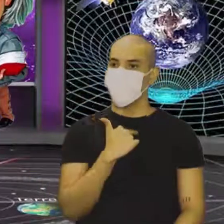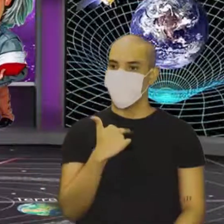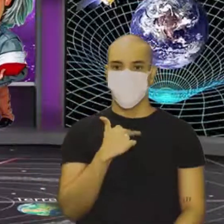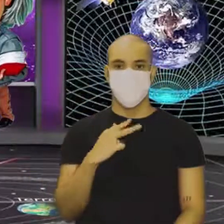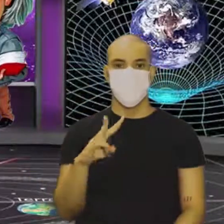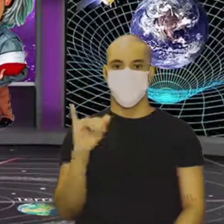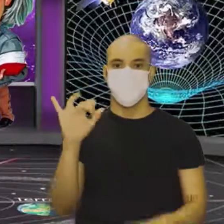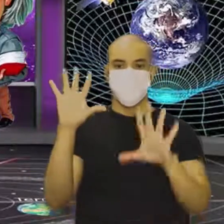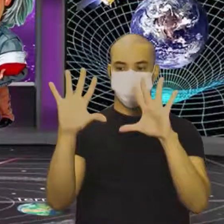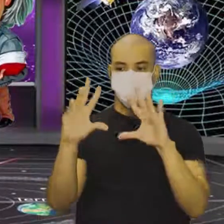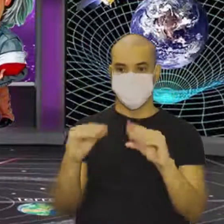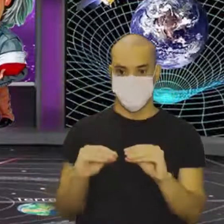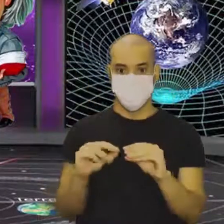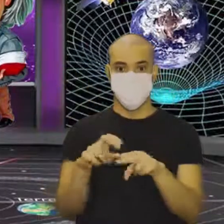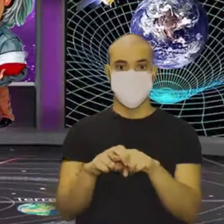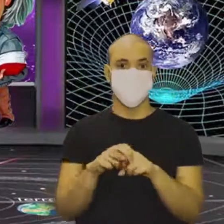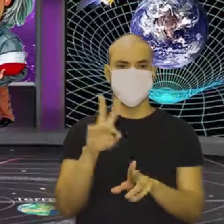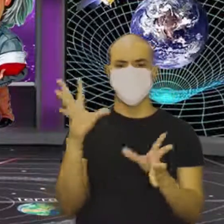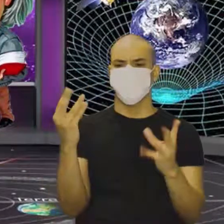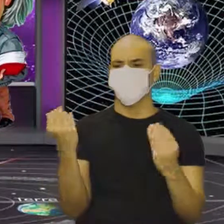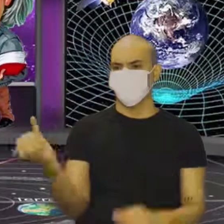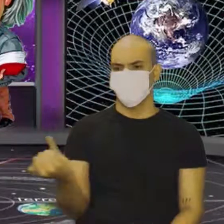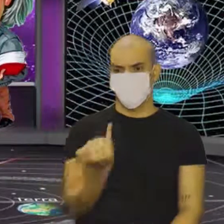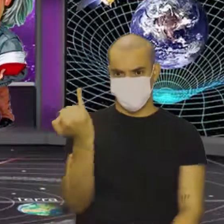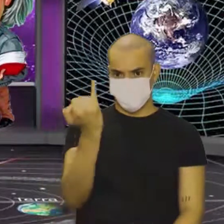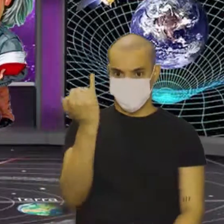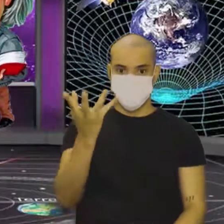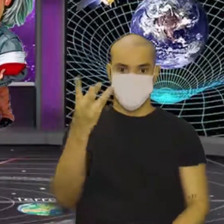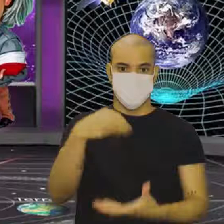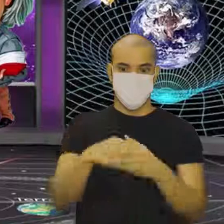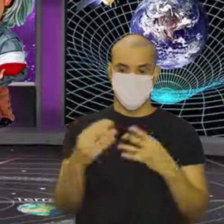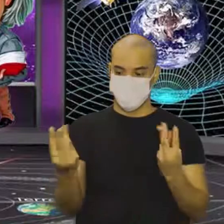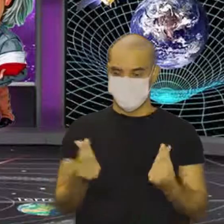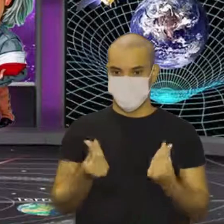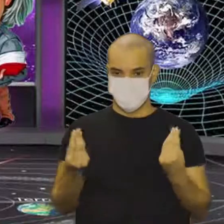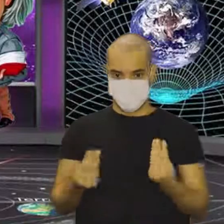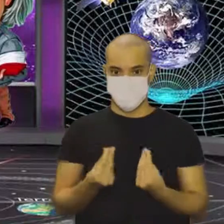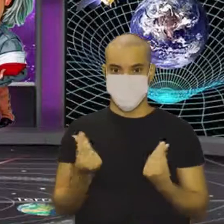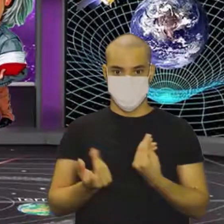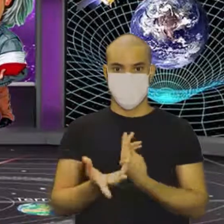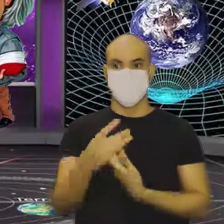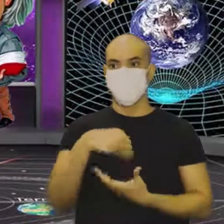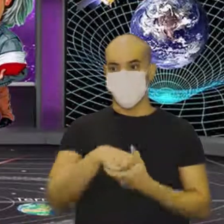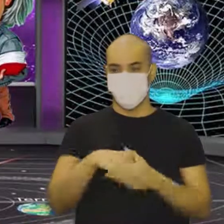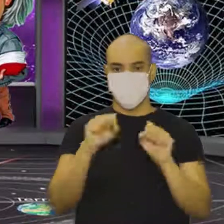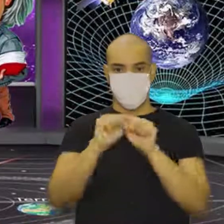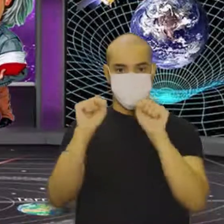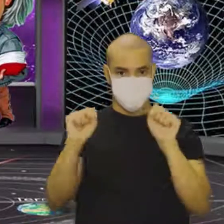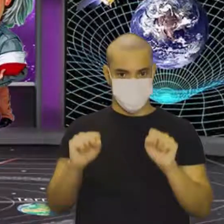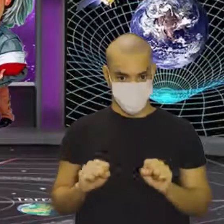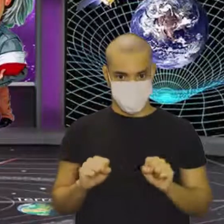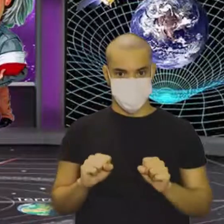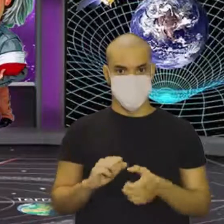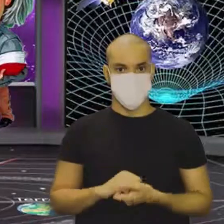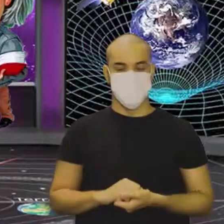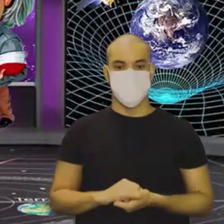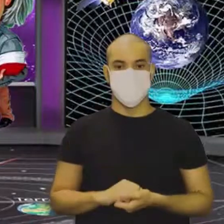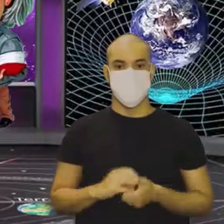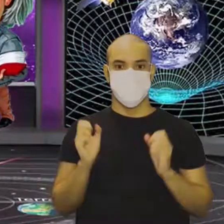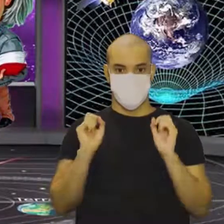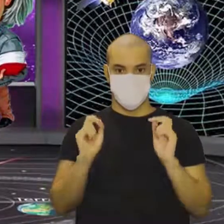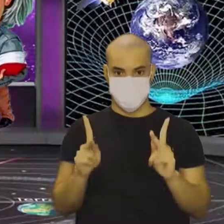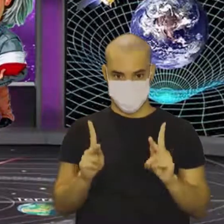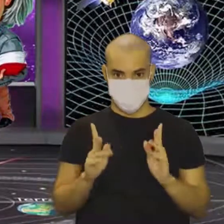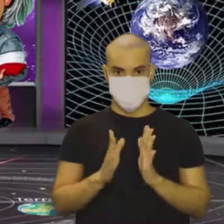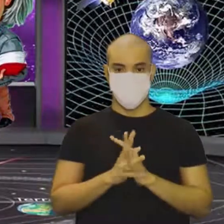ele vai ficar inutilizado. Ele é muito importante, por ele ser sensível, ele é muito importante dentro desses sistemas de proteção aí,